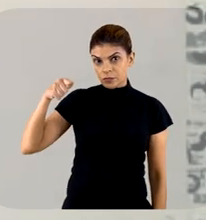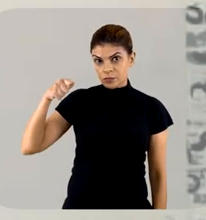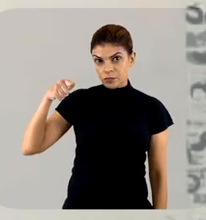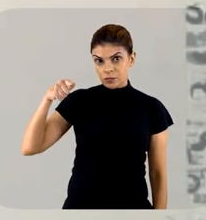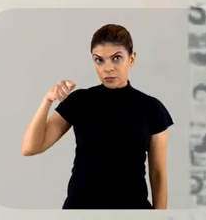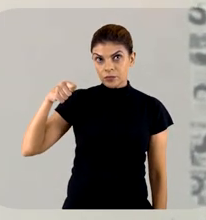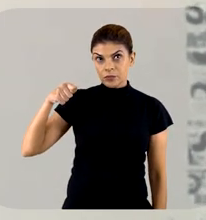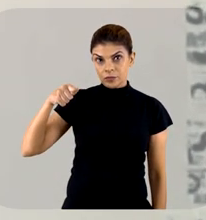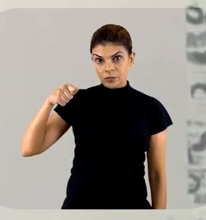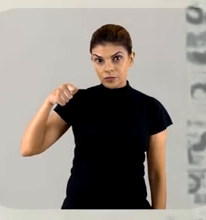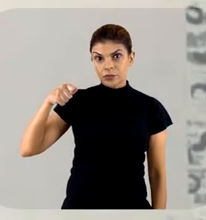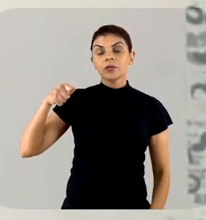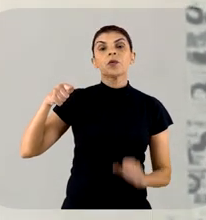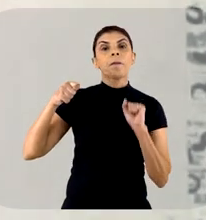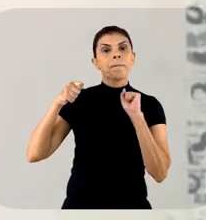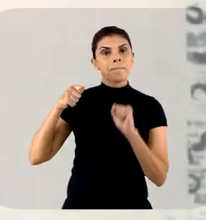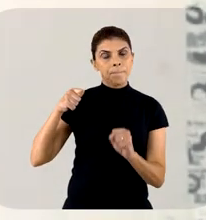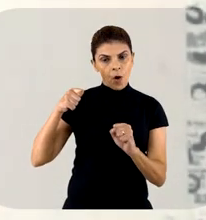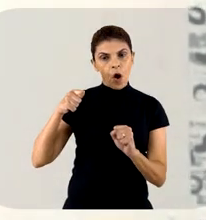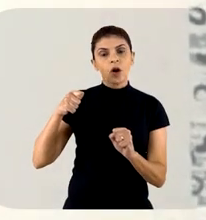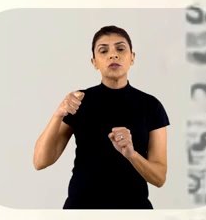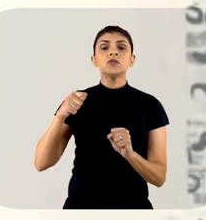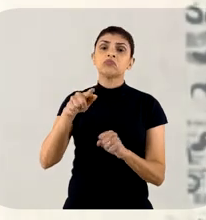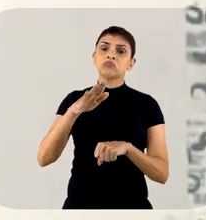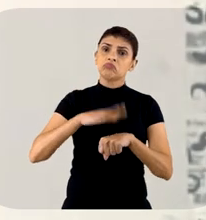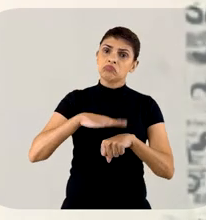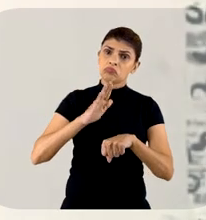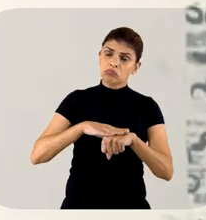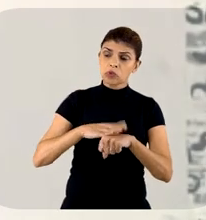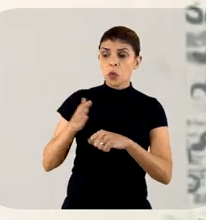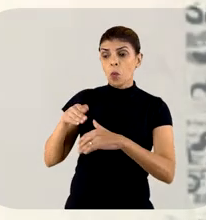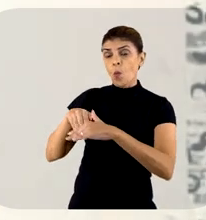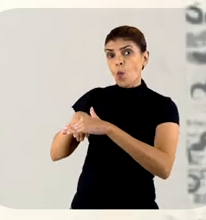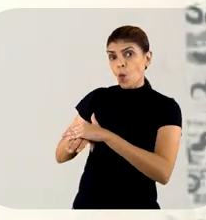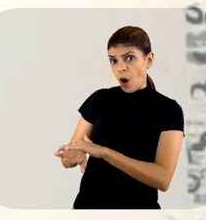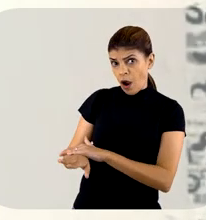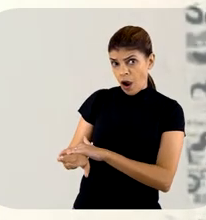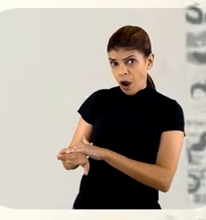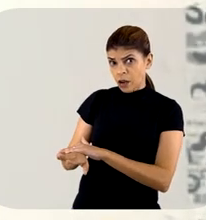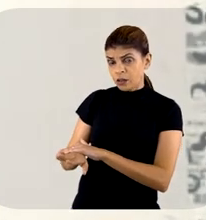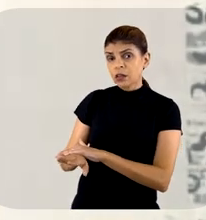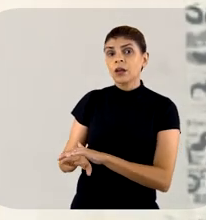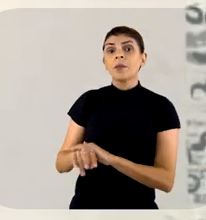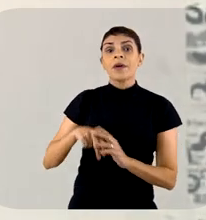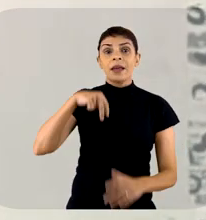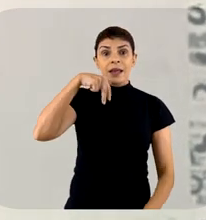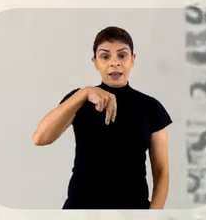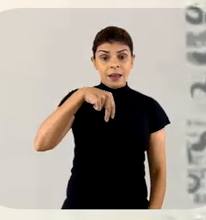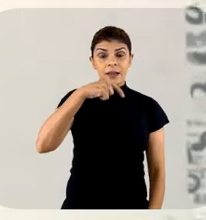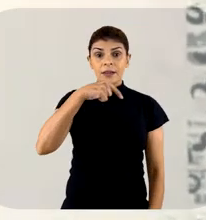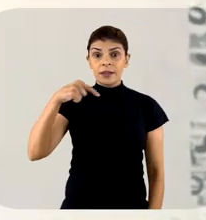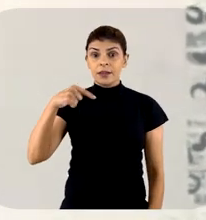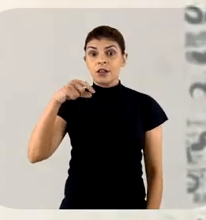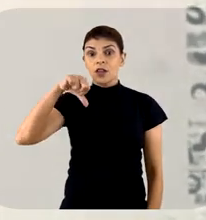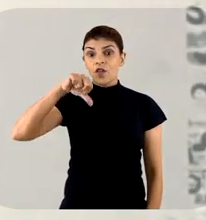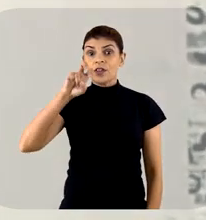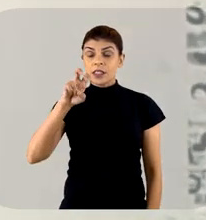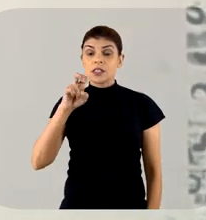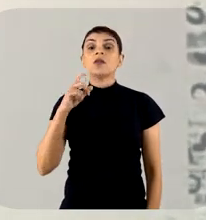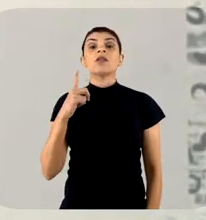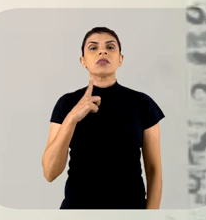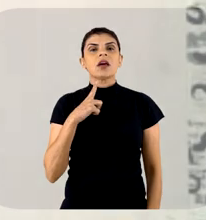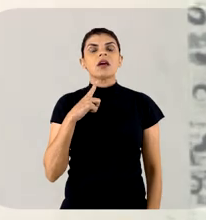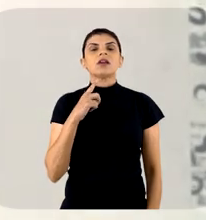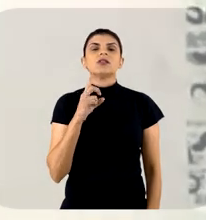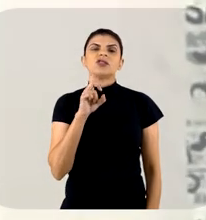Retirada sua máscara, você poderá ter a opção ou de guardá-la, porque a N95 tem uma duração de até 7